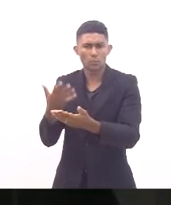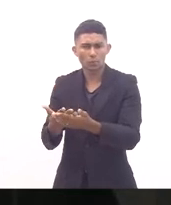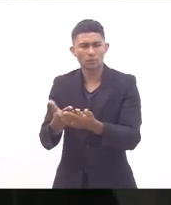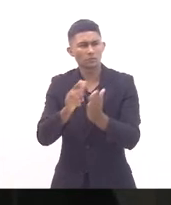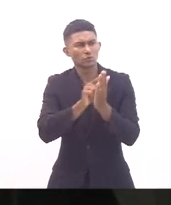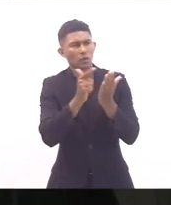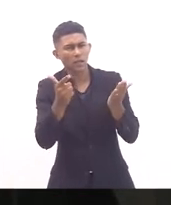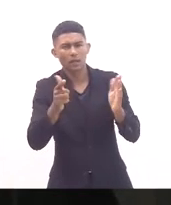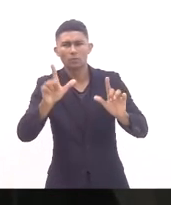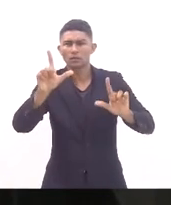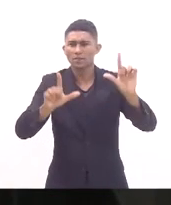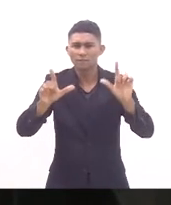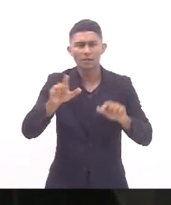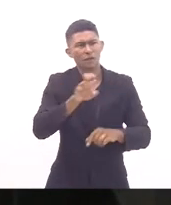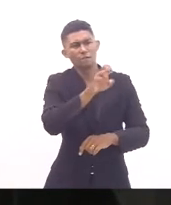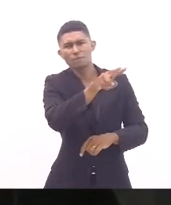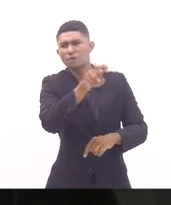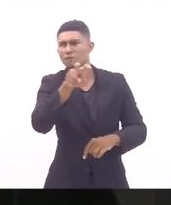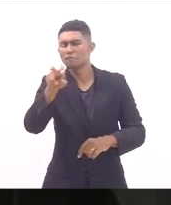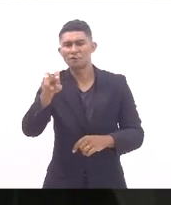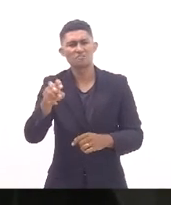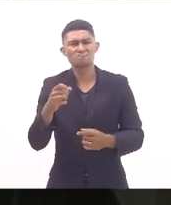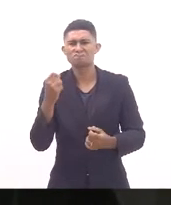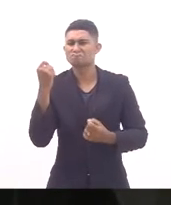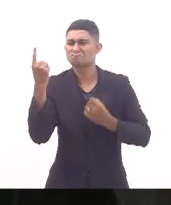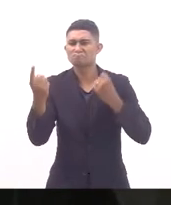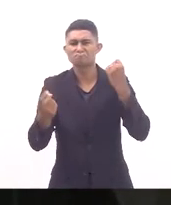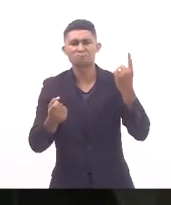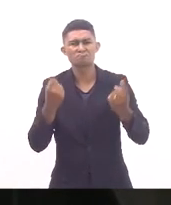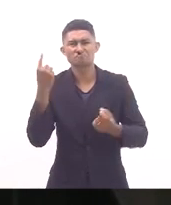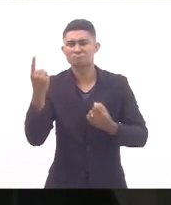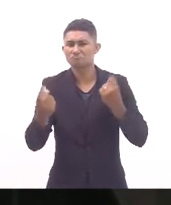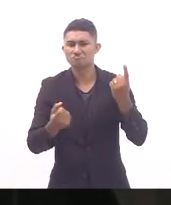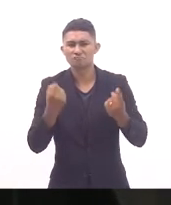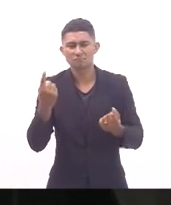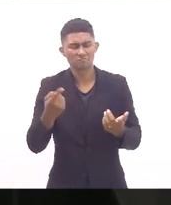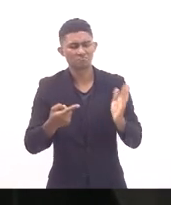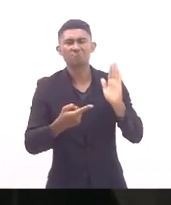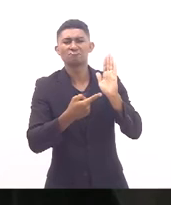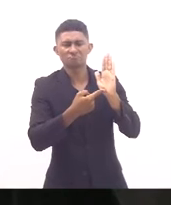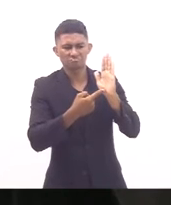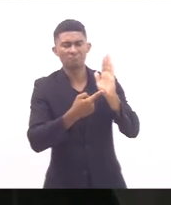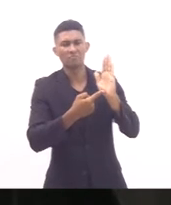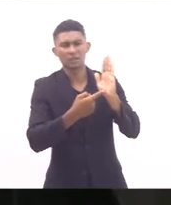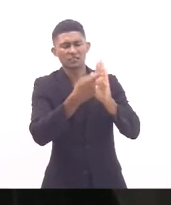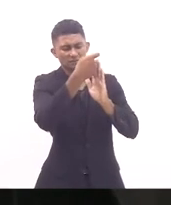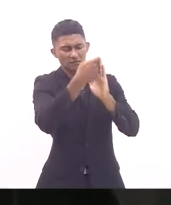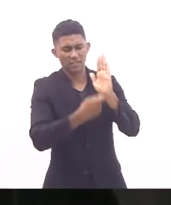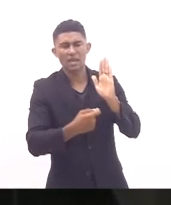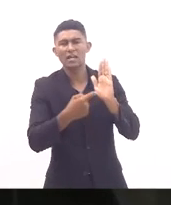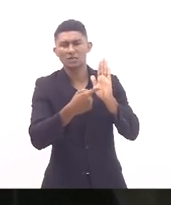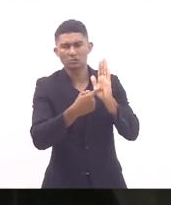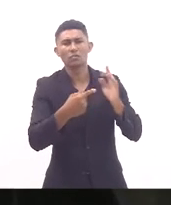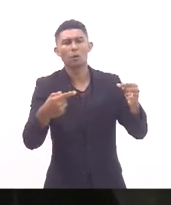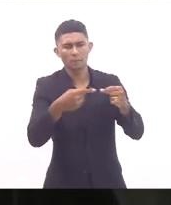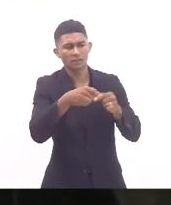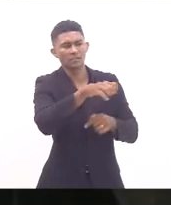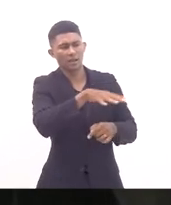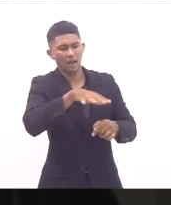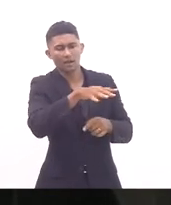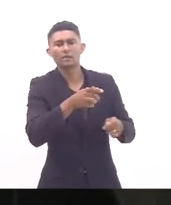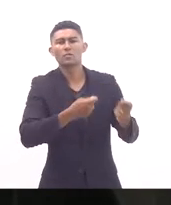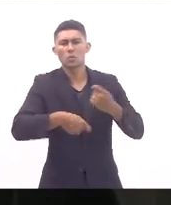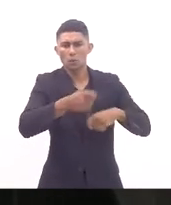um artigo dividido teoria Econômica com esse viaje e de que viés